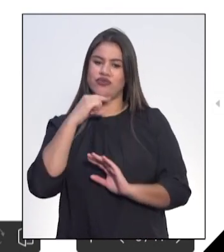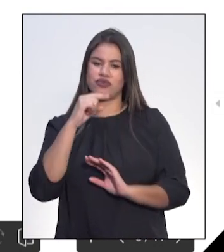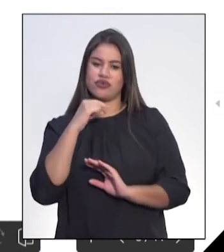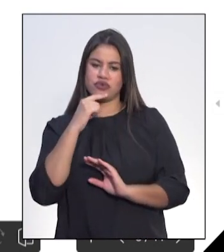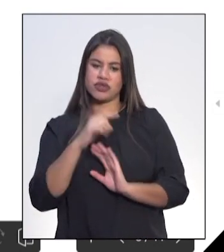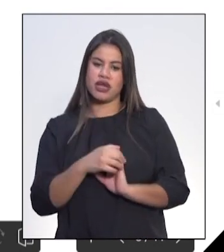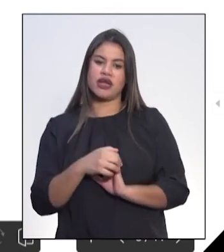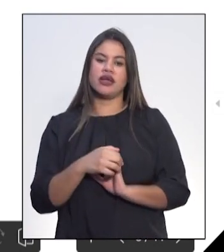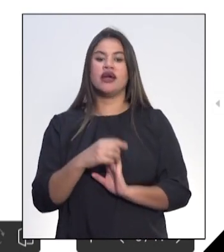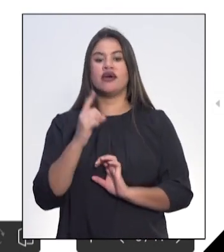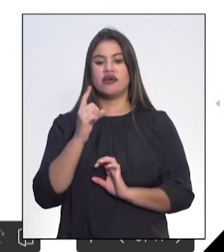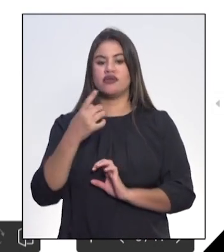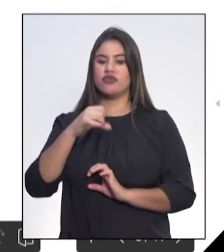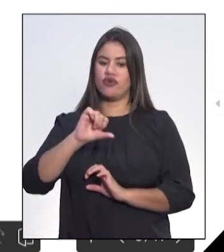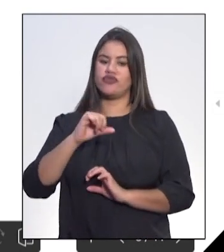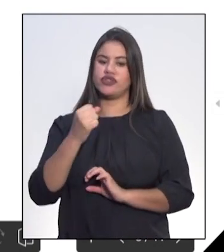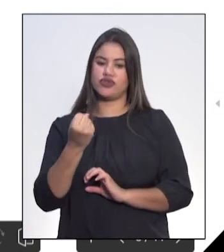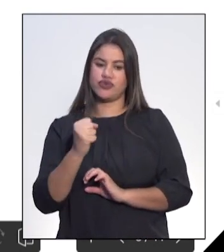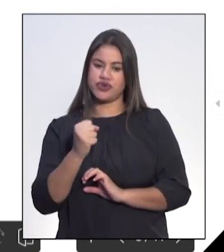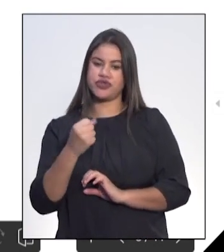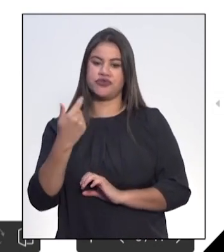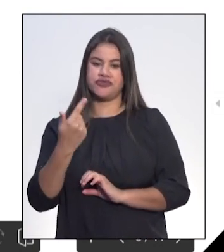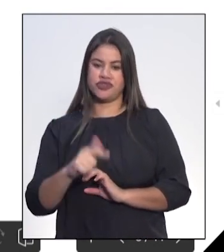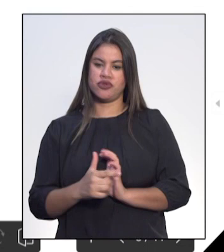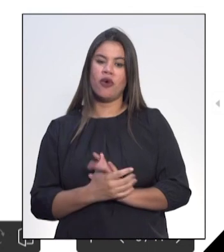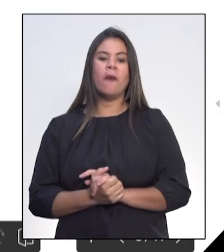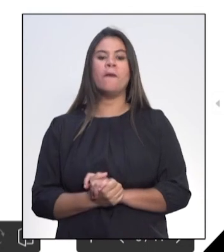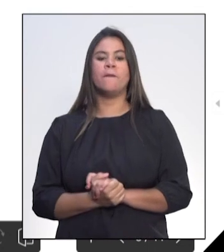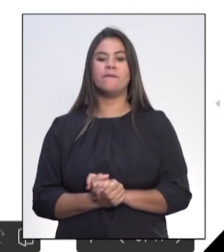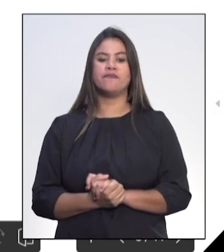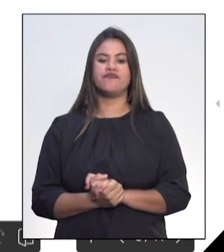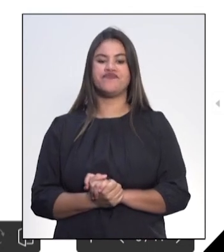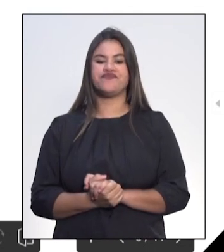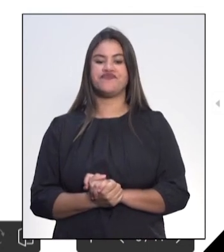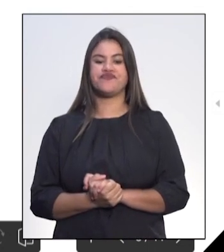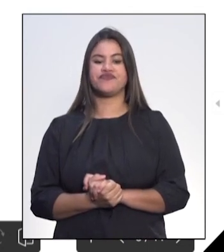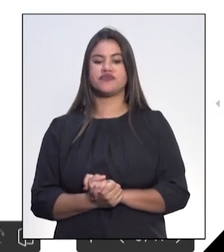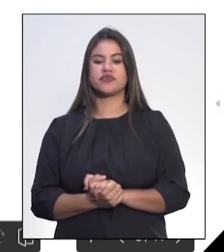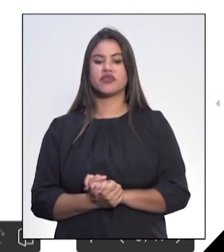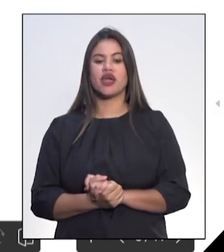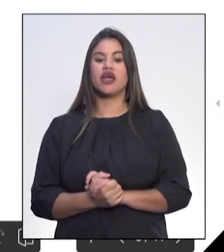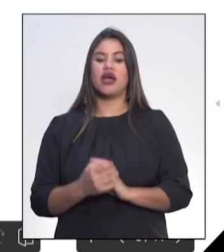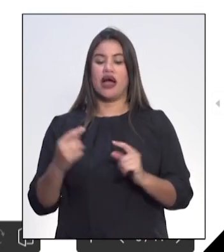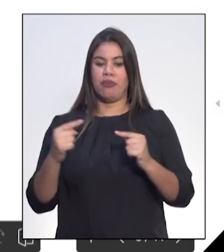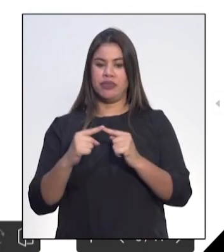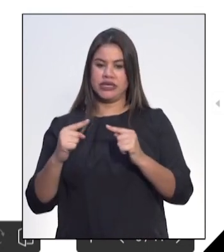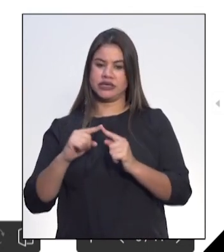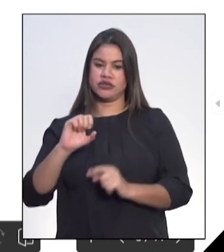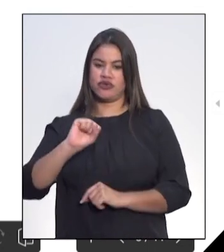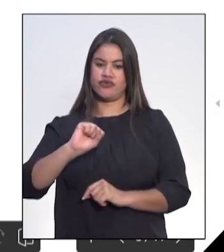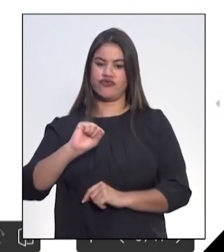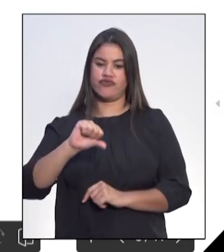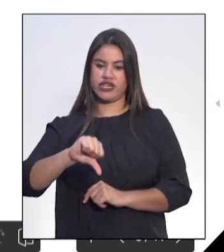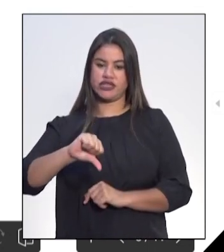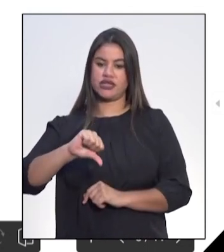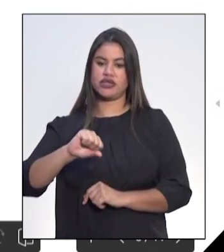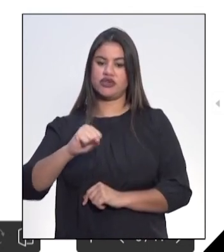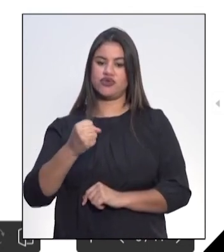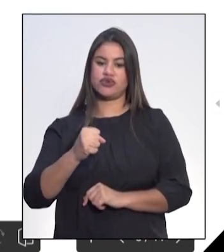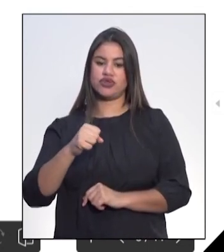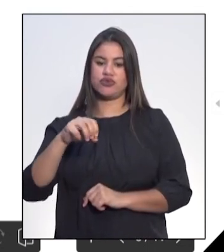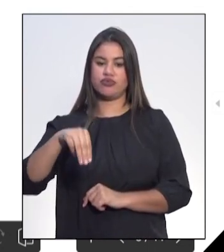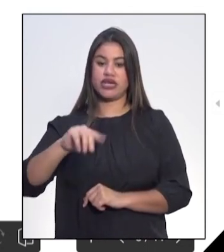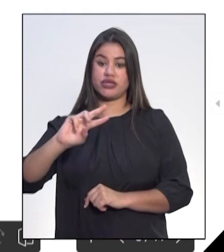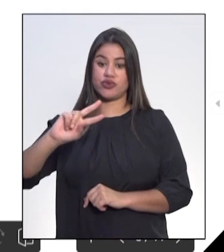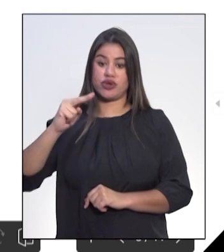9. Quanto deu? 98. Muito bem, 98 metros quadrados. Qual que era a minha dica? Olha para